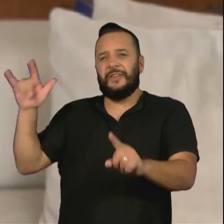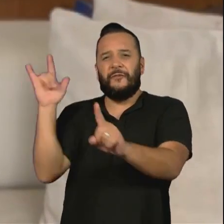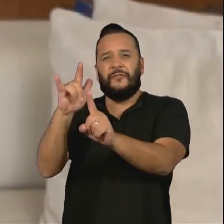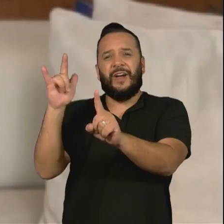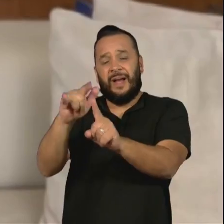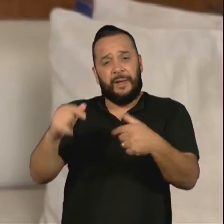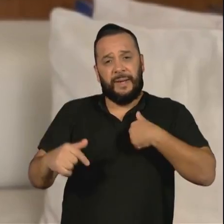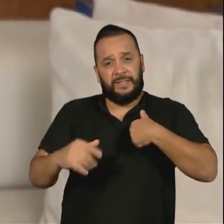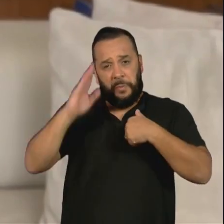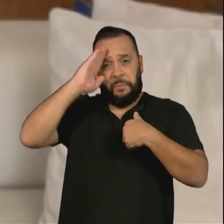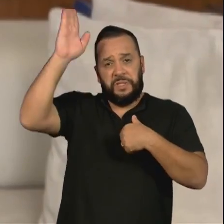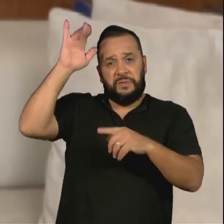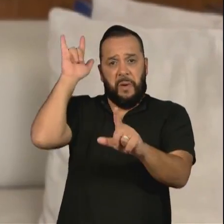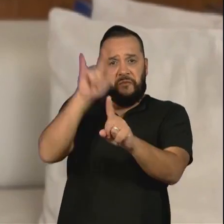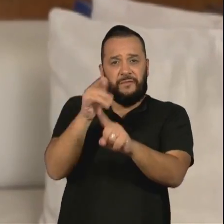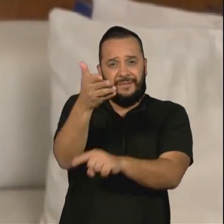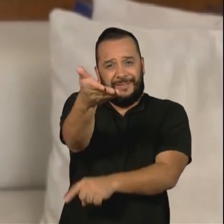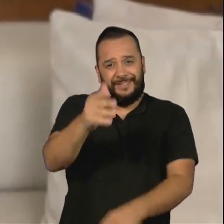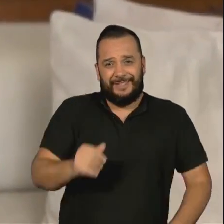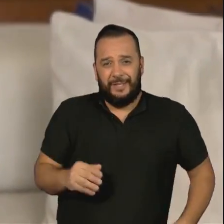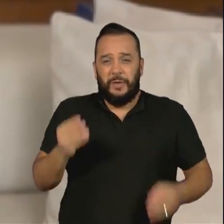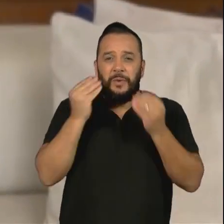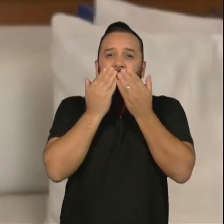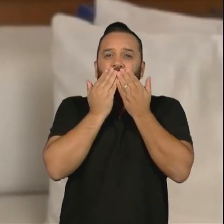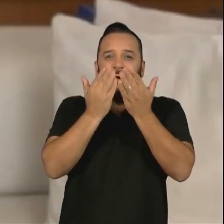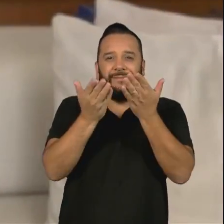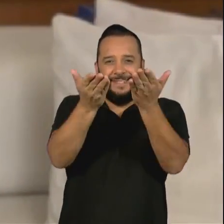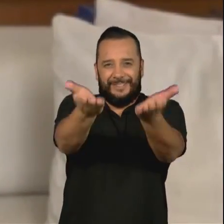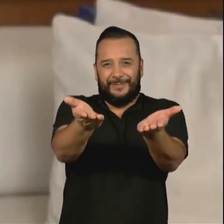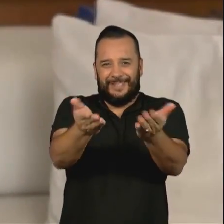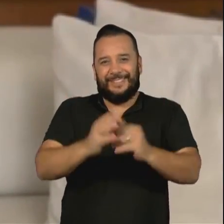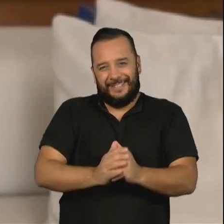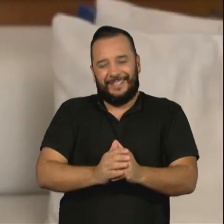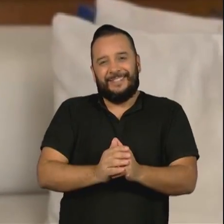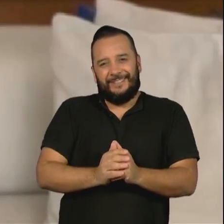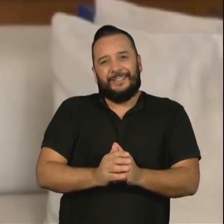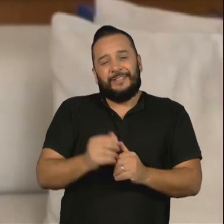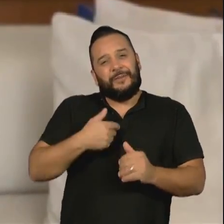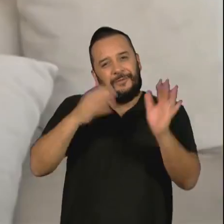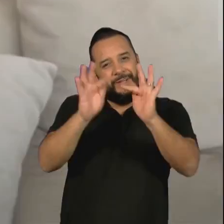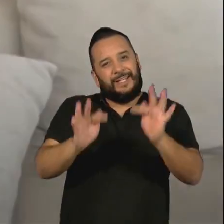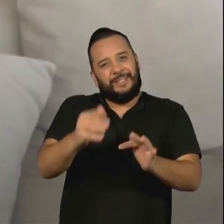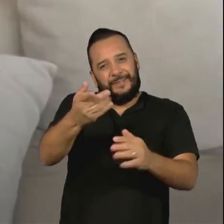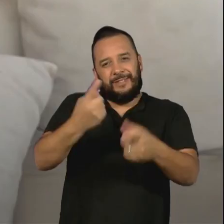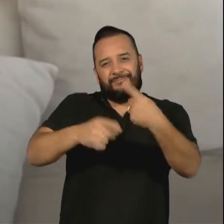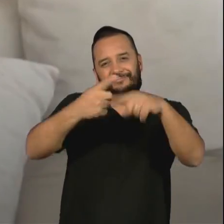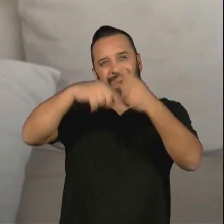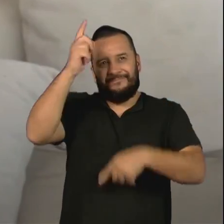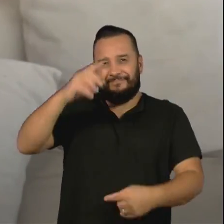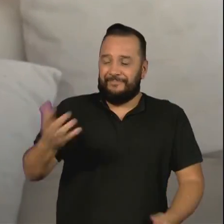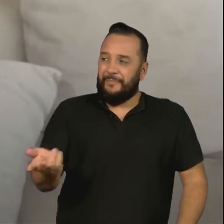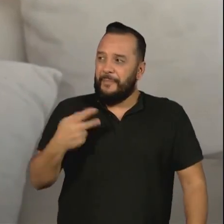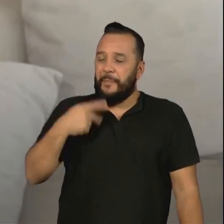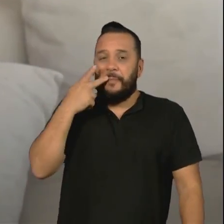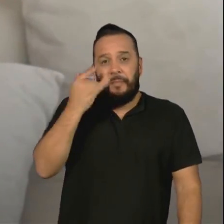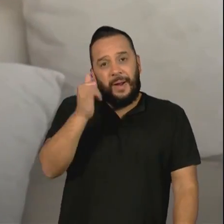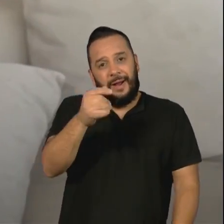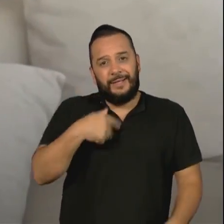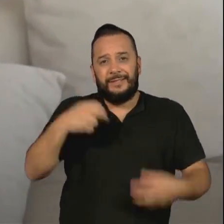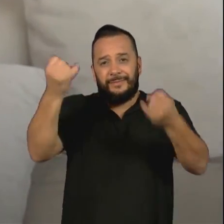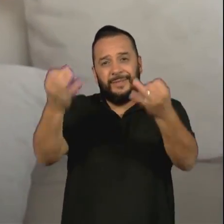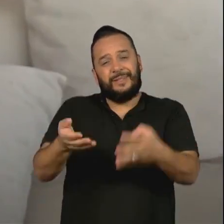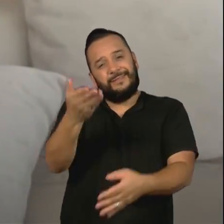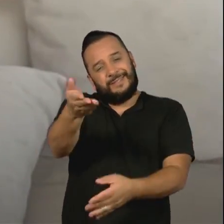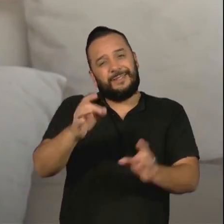1. E, enfim, te dar um beijo. Feliz pelo seu sucesso. Pai, faltam palavras para descrever o quanto